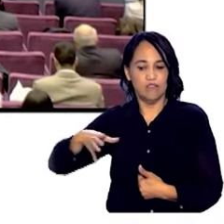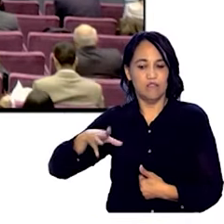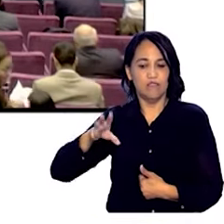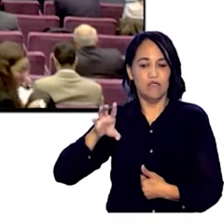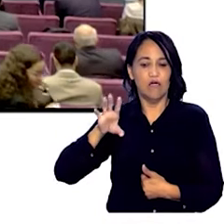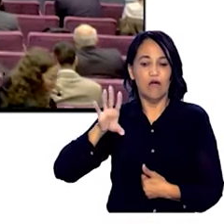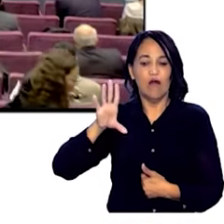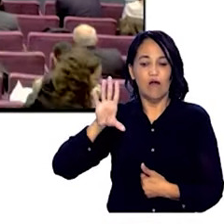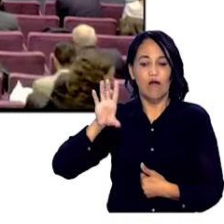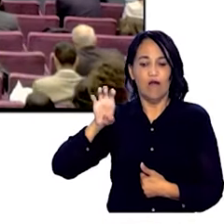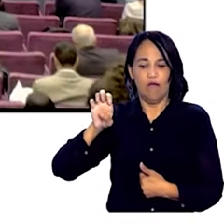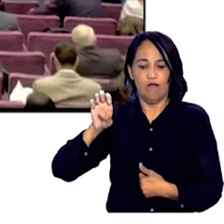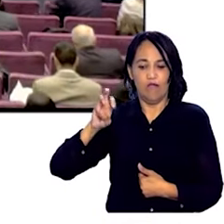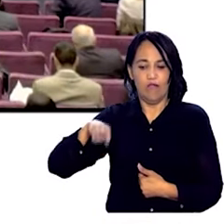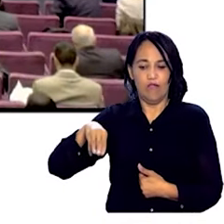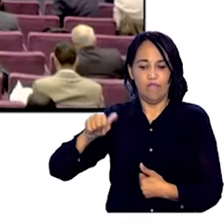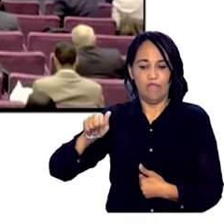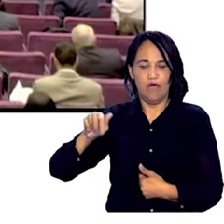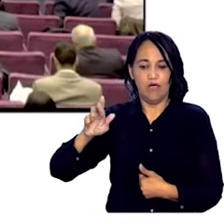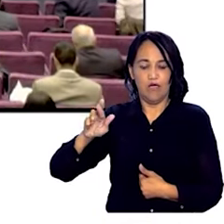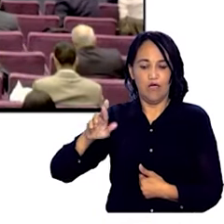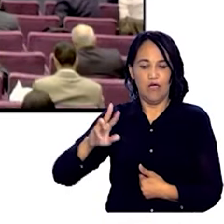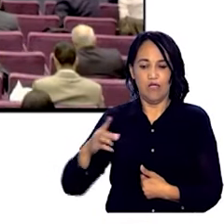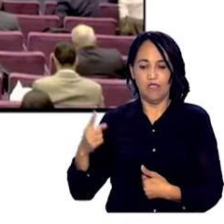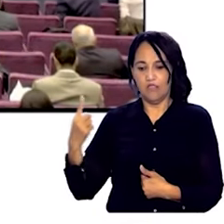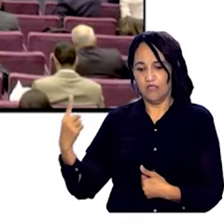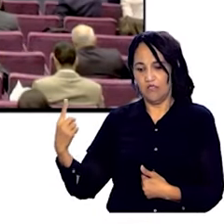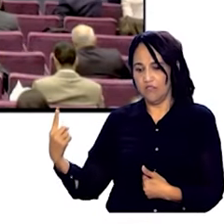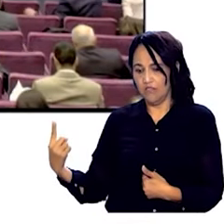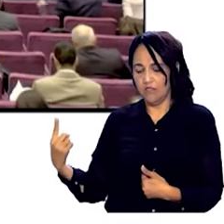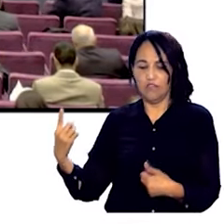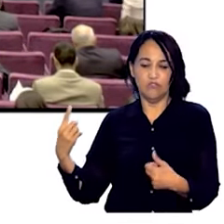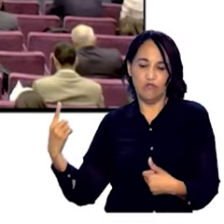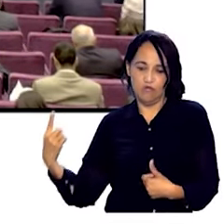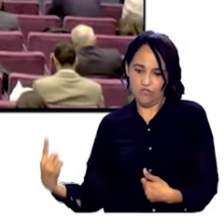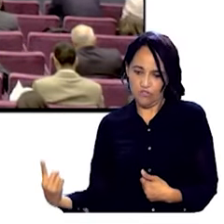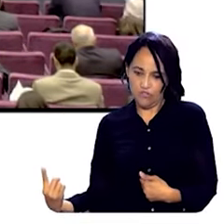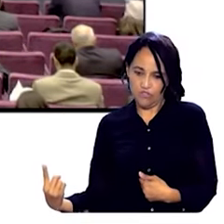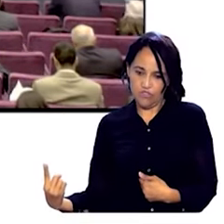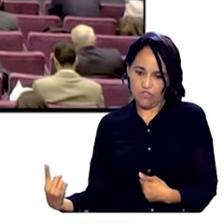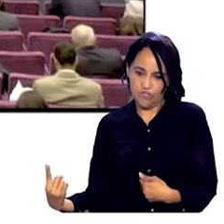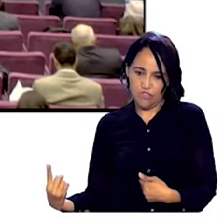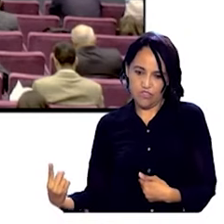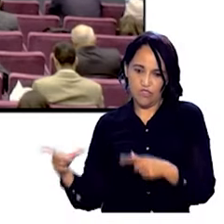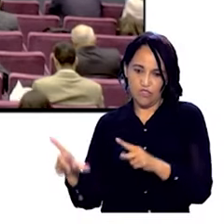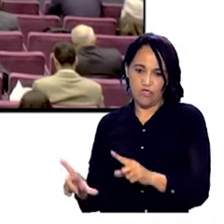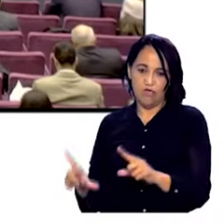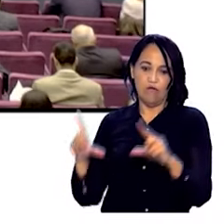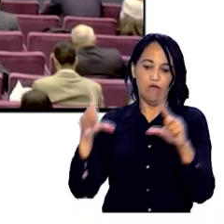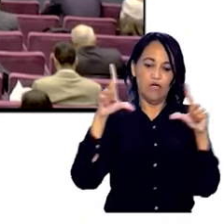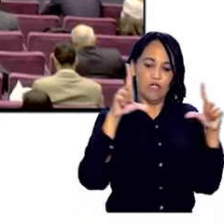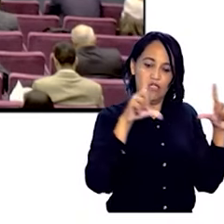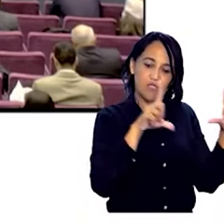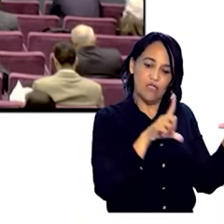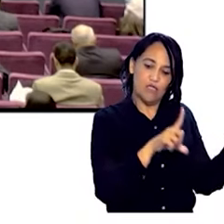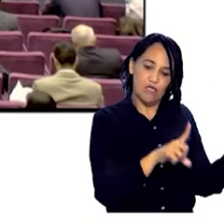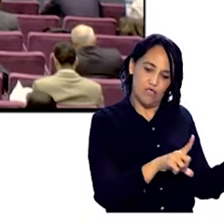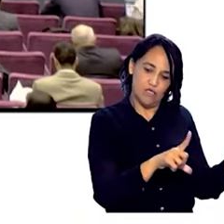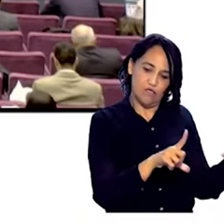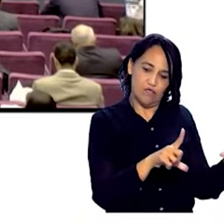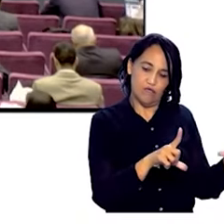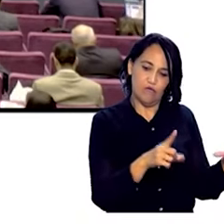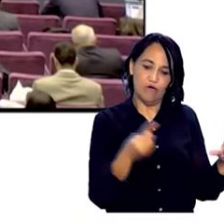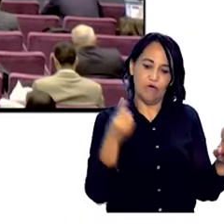da plateia que olha para a mesa de trabalhos com um painel de LED ao fundo sou um